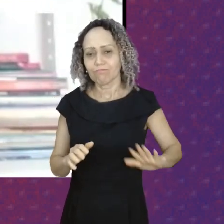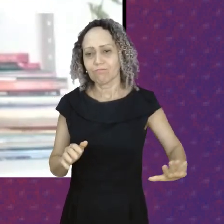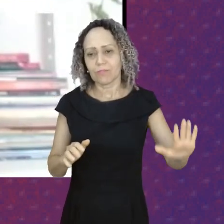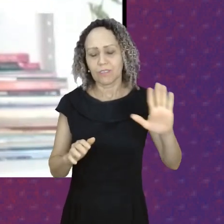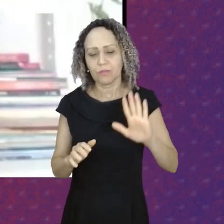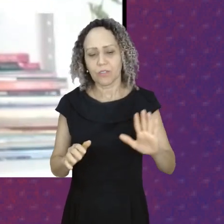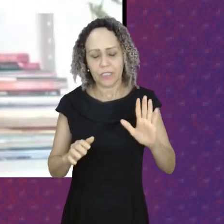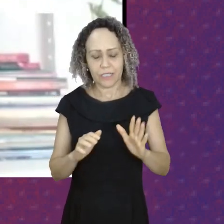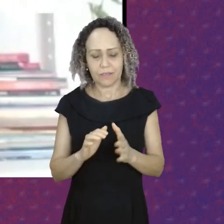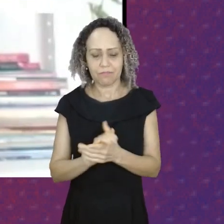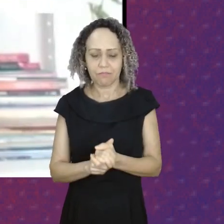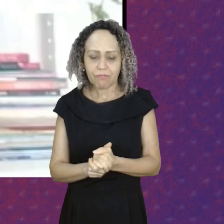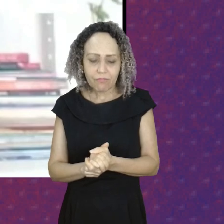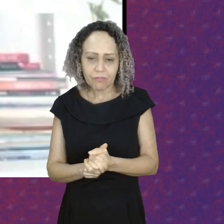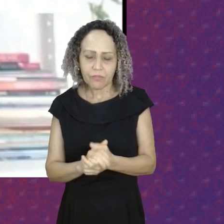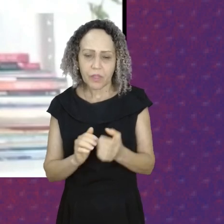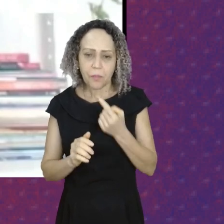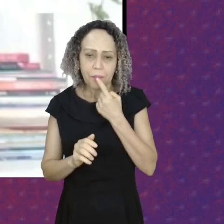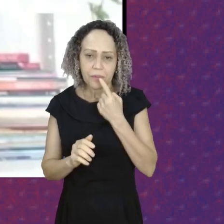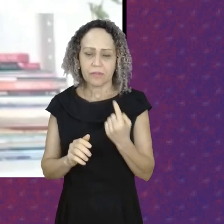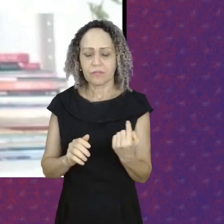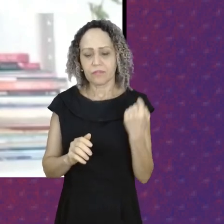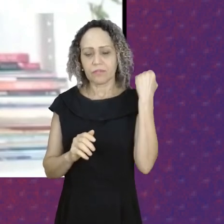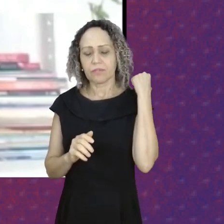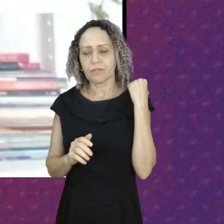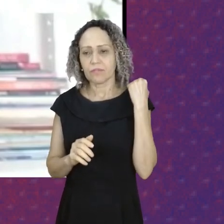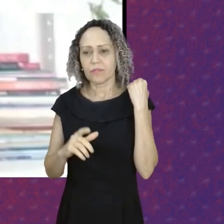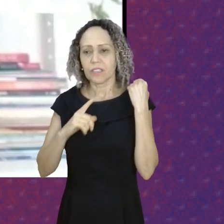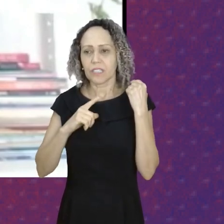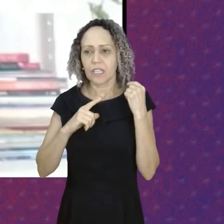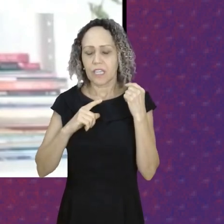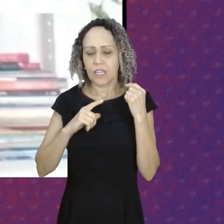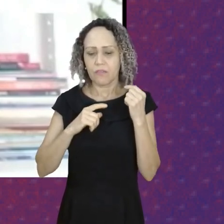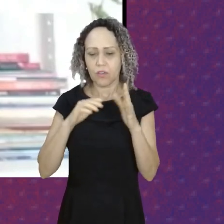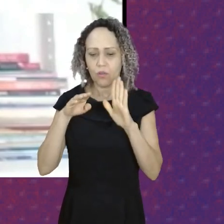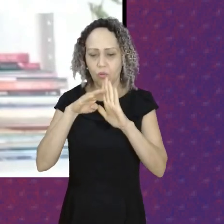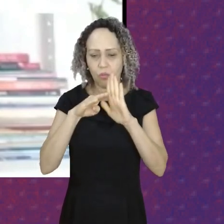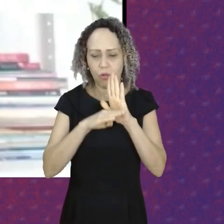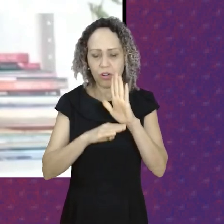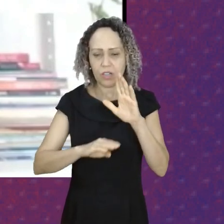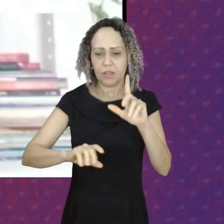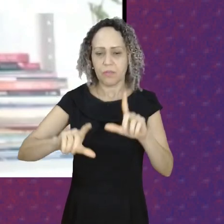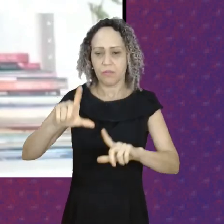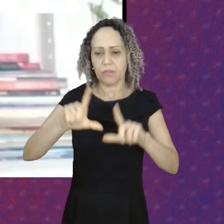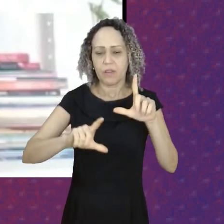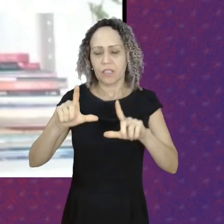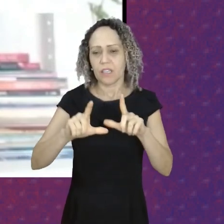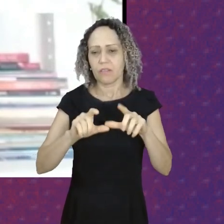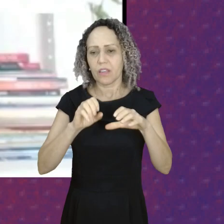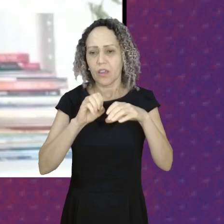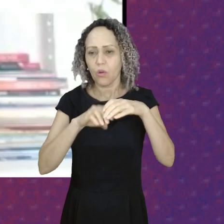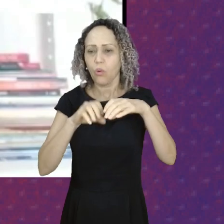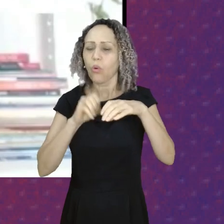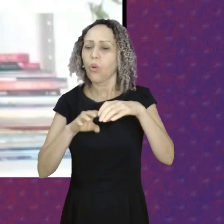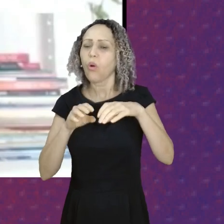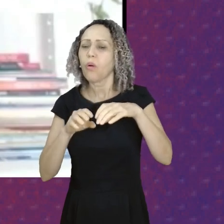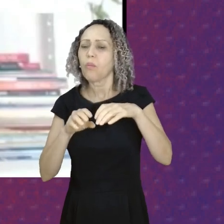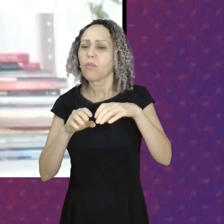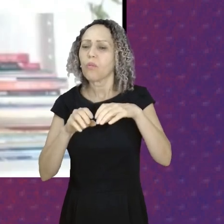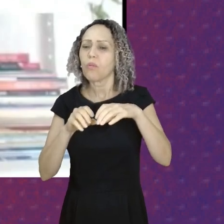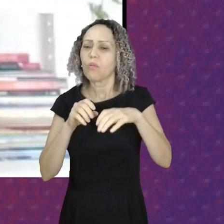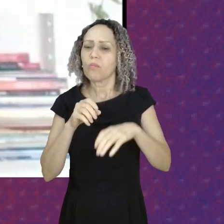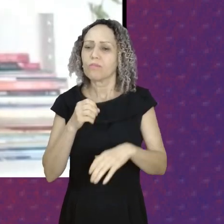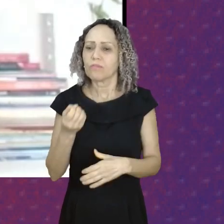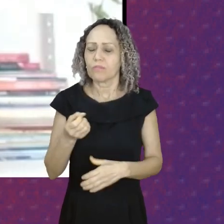Recentemente, um programa veiculado pela TV Globo, Globo Repórter, né, ele desnudou uma